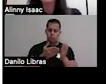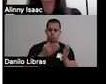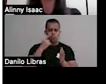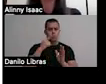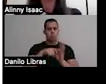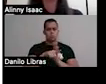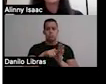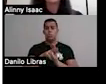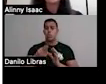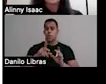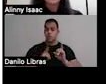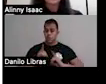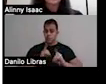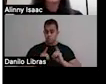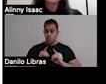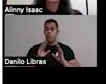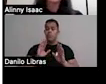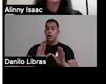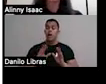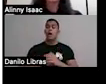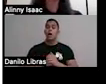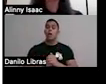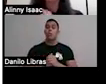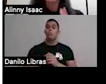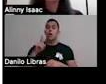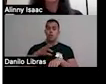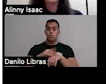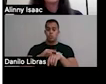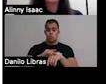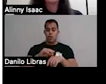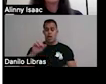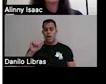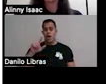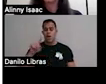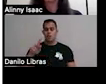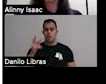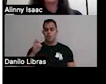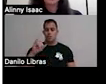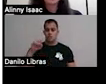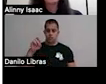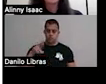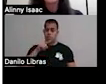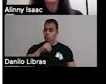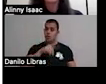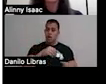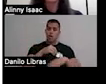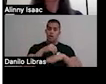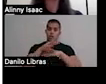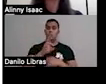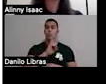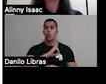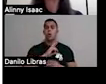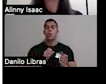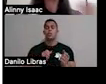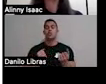depressão inicialmente, mas na doença de Alzheimer, essa via que é a via de resposta integrada ao estresse. Então, a via de